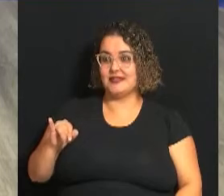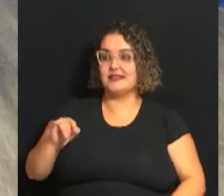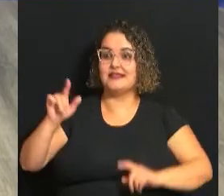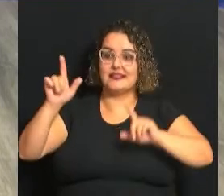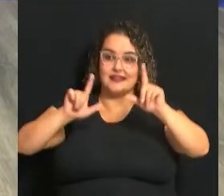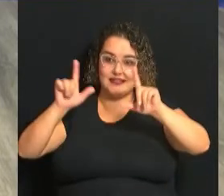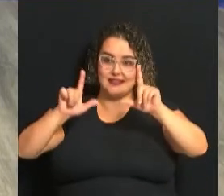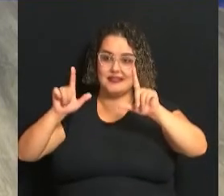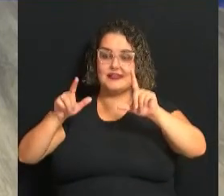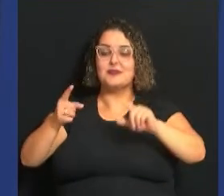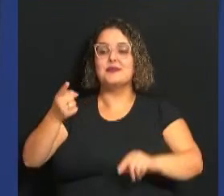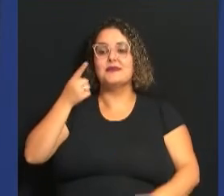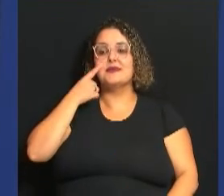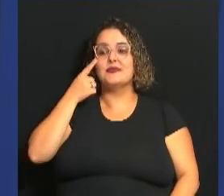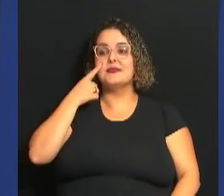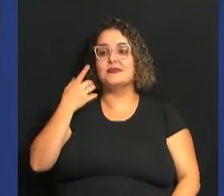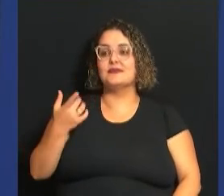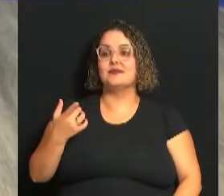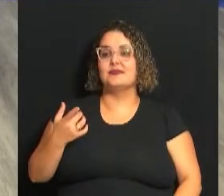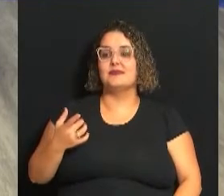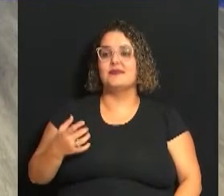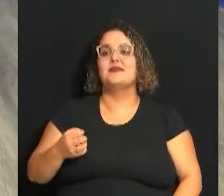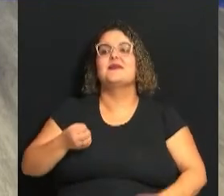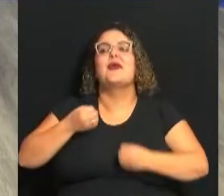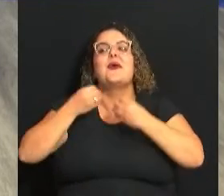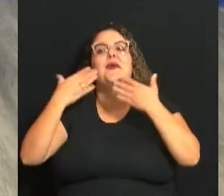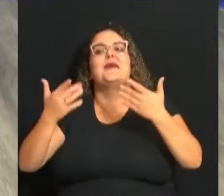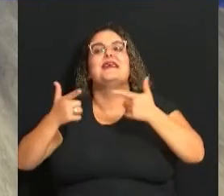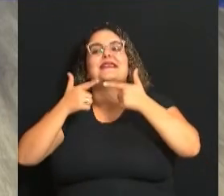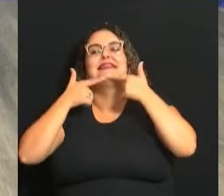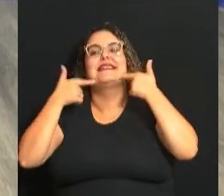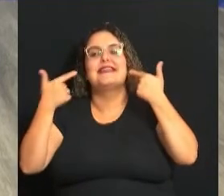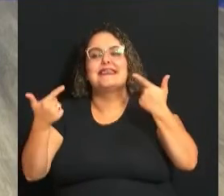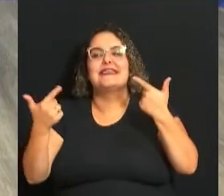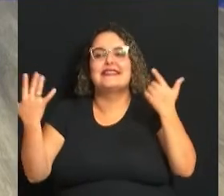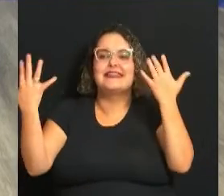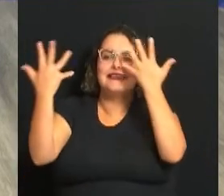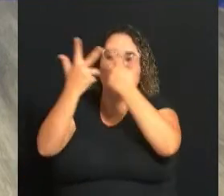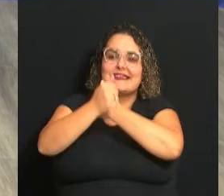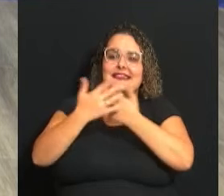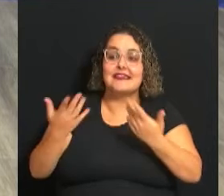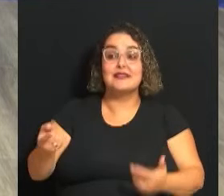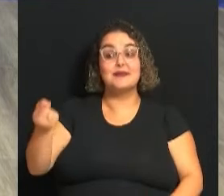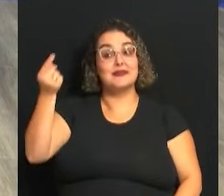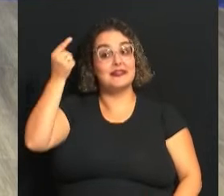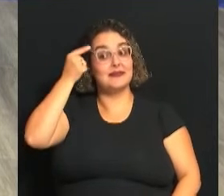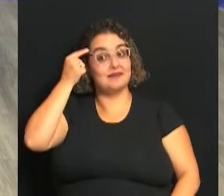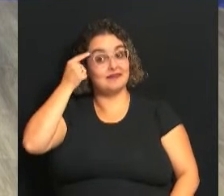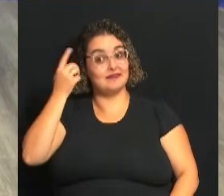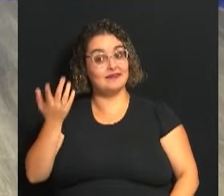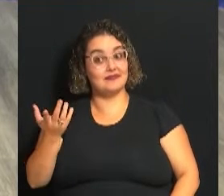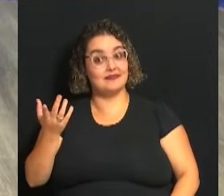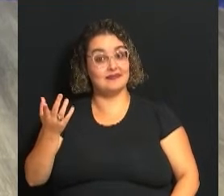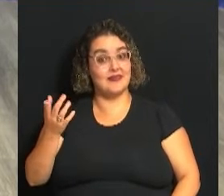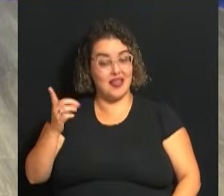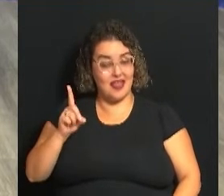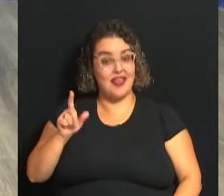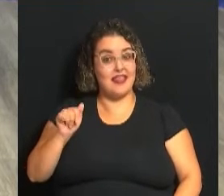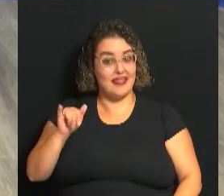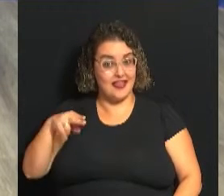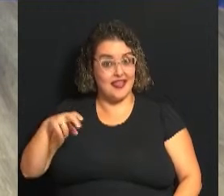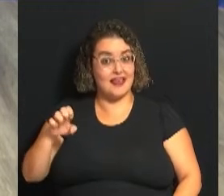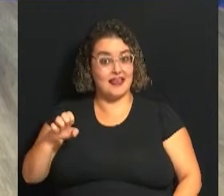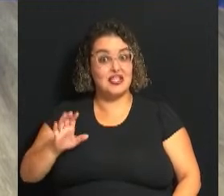vocês podem ver, tá super bem, sorridente, toda bonita, dá para imaginar que a Daiane já teve